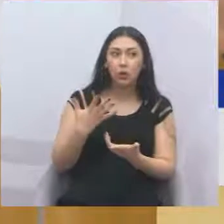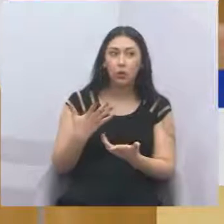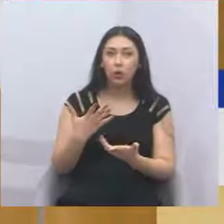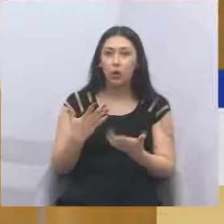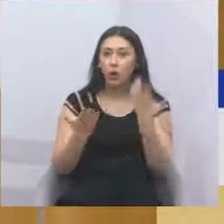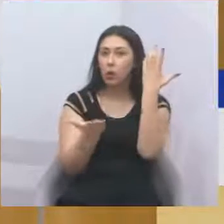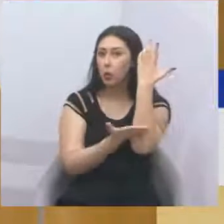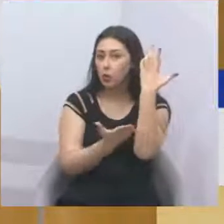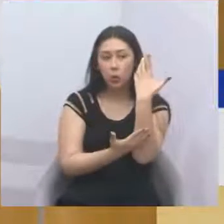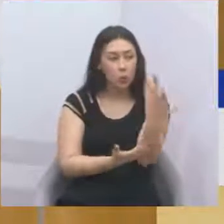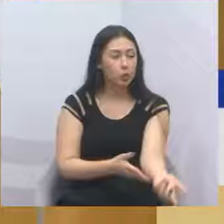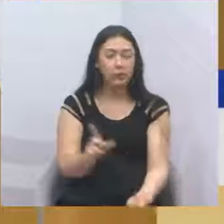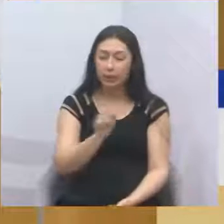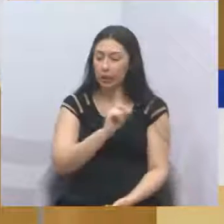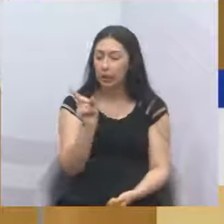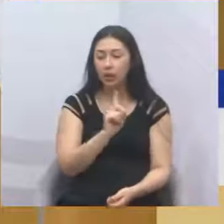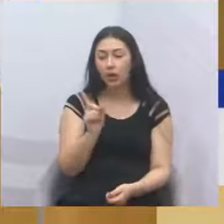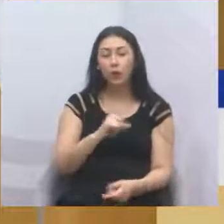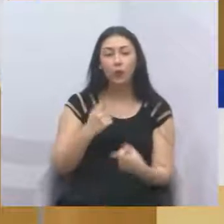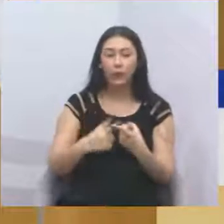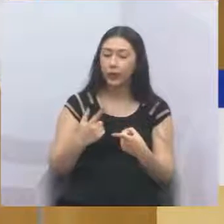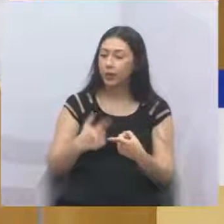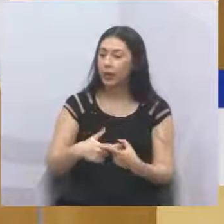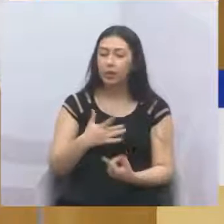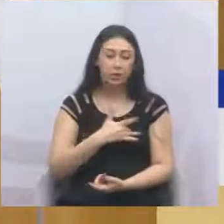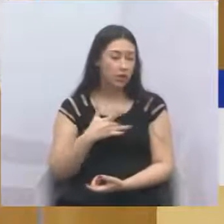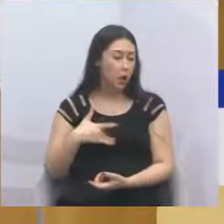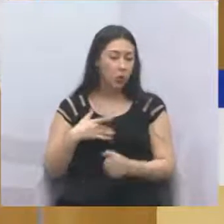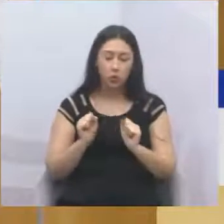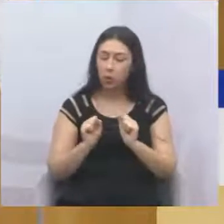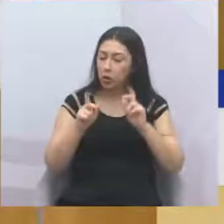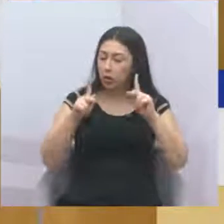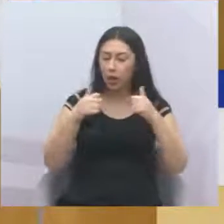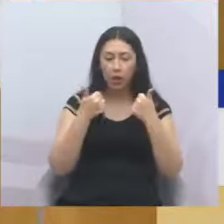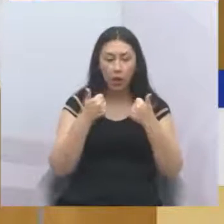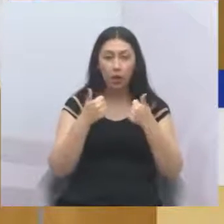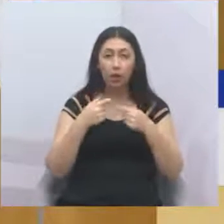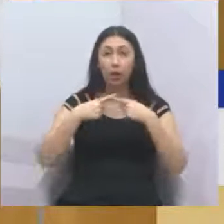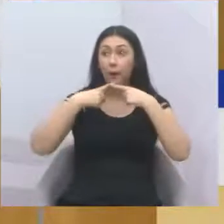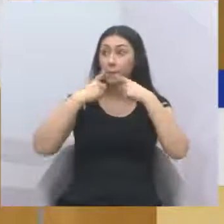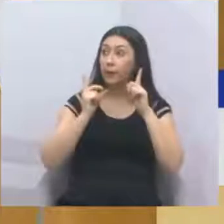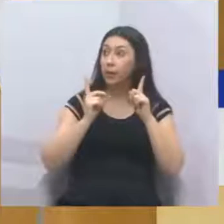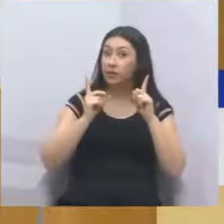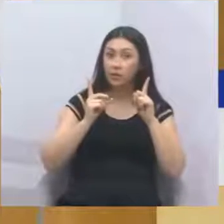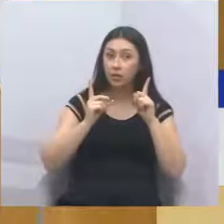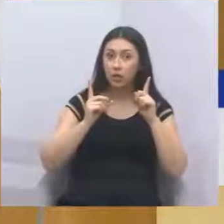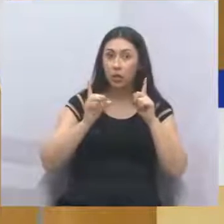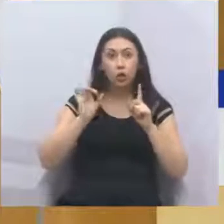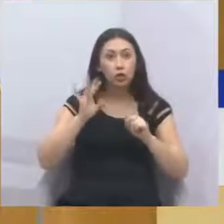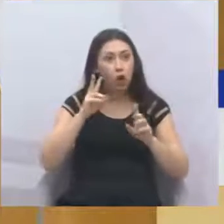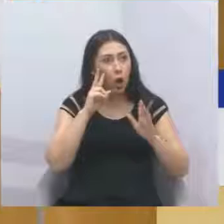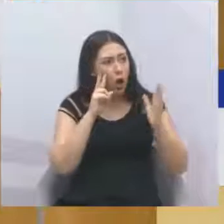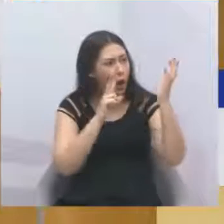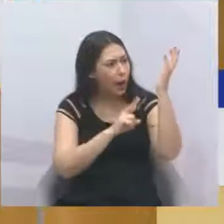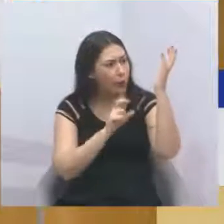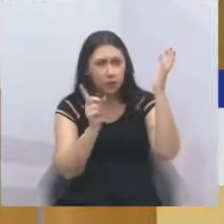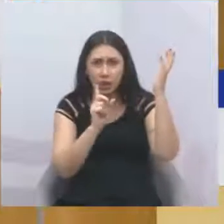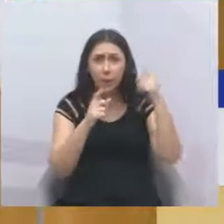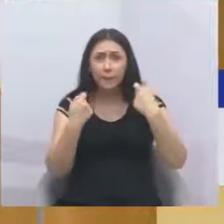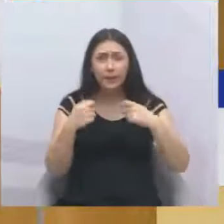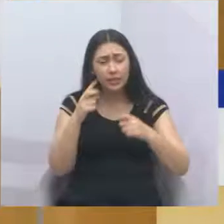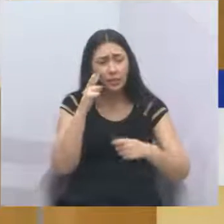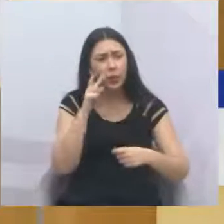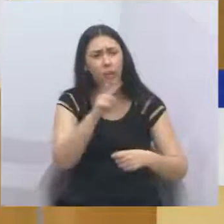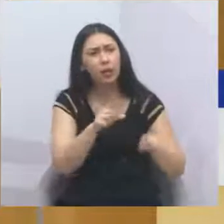não supressão da árvore, porque ela estava com boa saúde. Mas não há de se olhar só pela saúde da árvore, é preciso